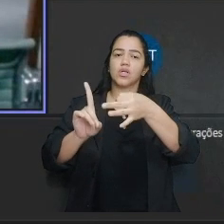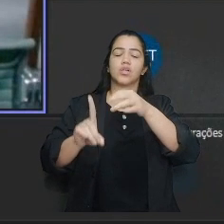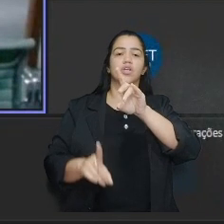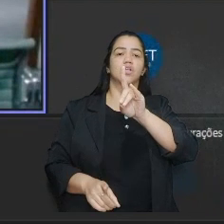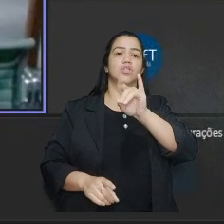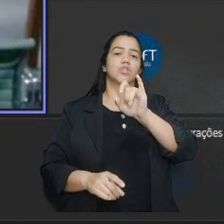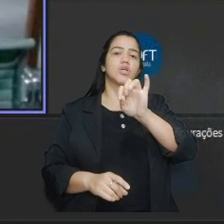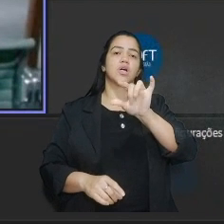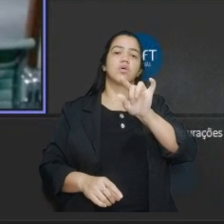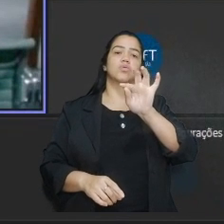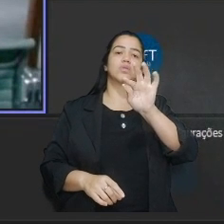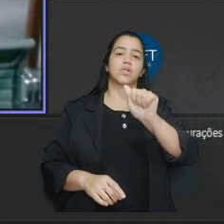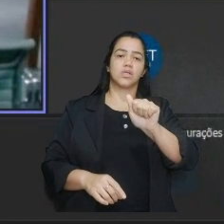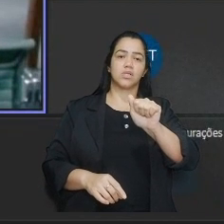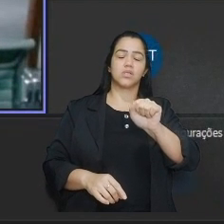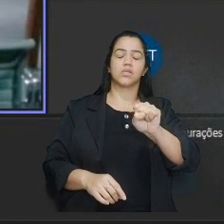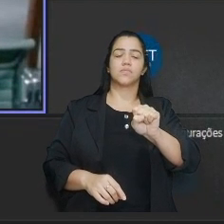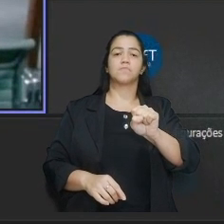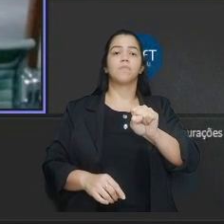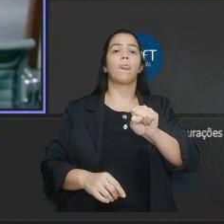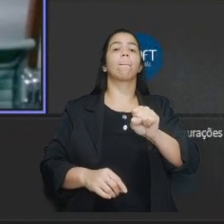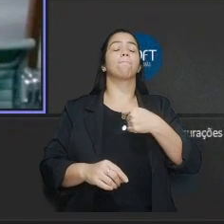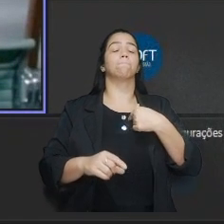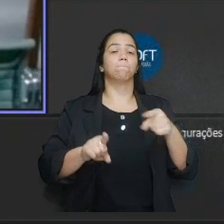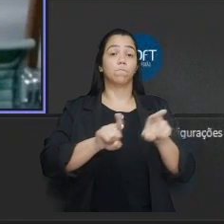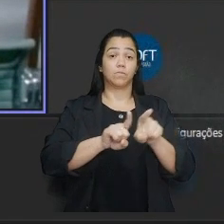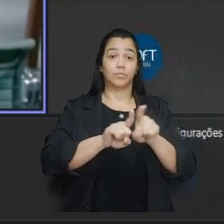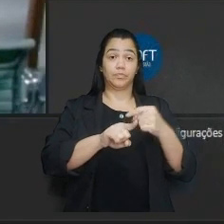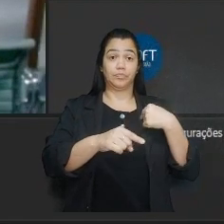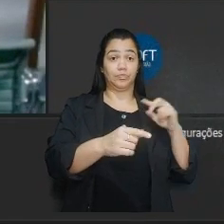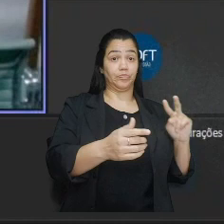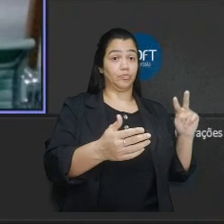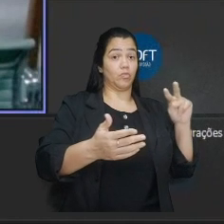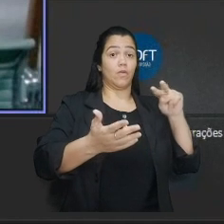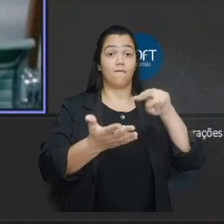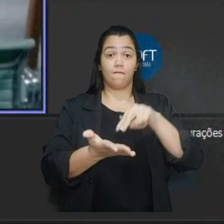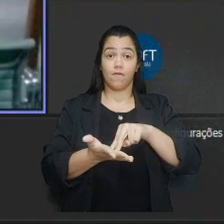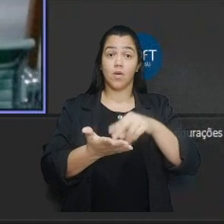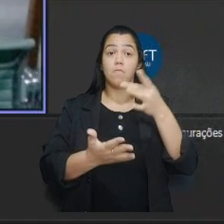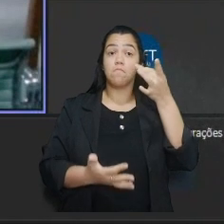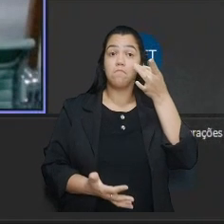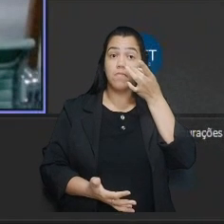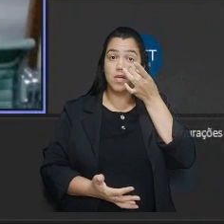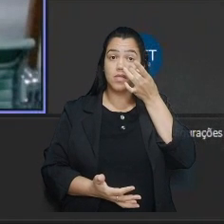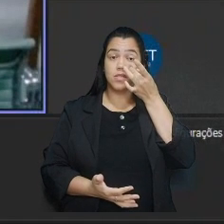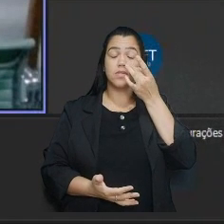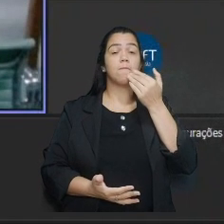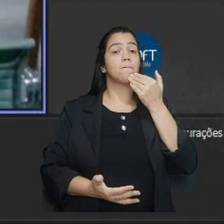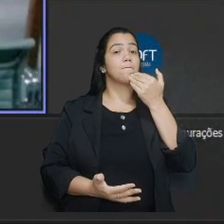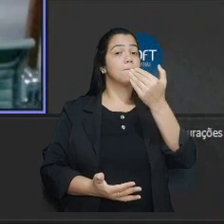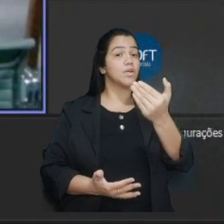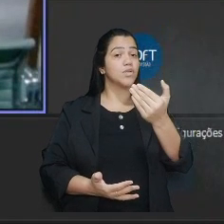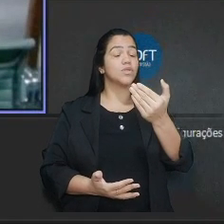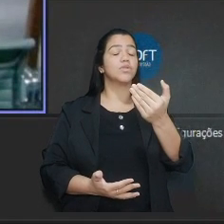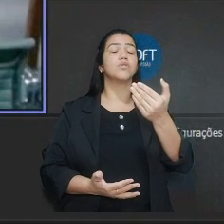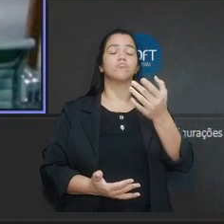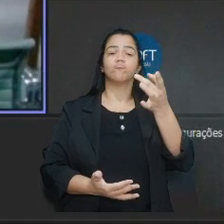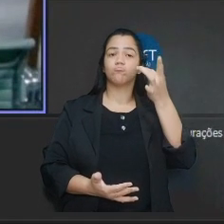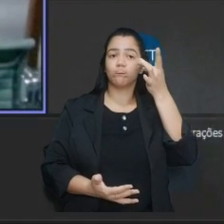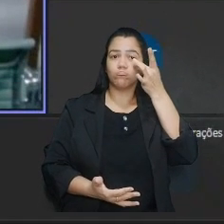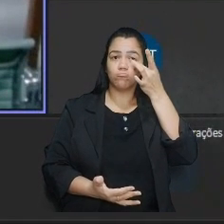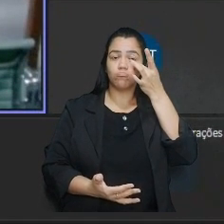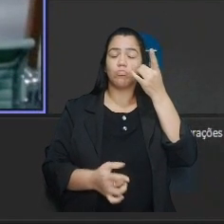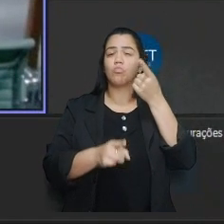processo, desembargador de aulas da Costa Ribeiro. Eu venho aqui